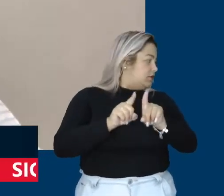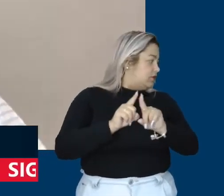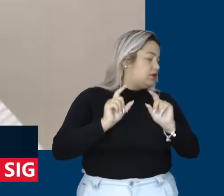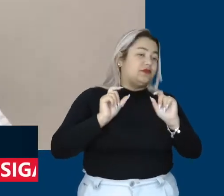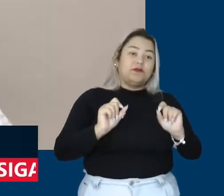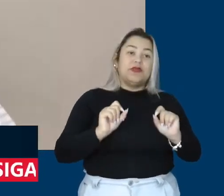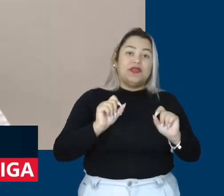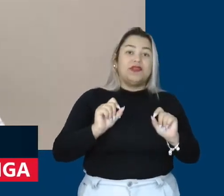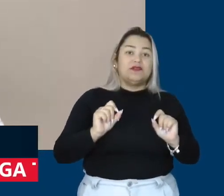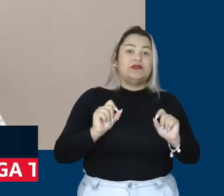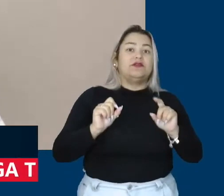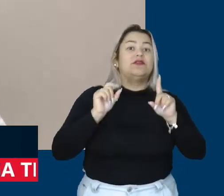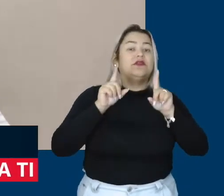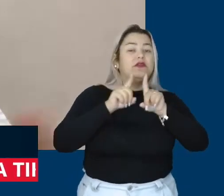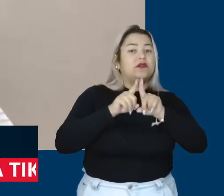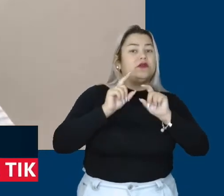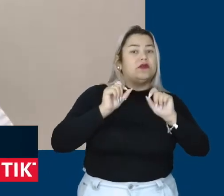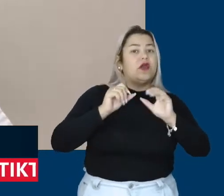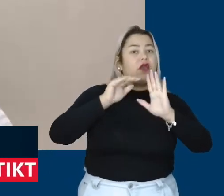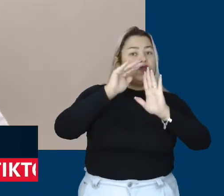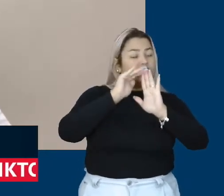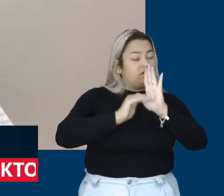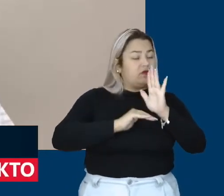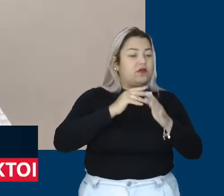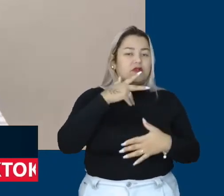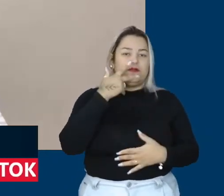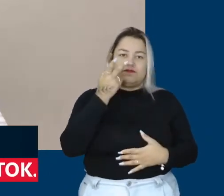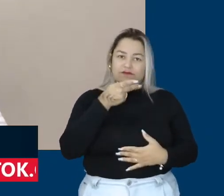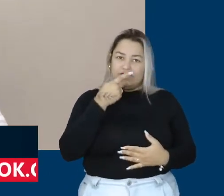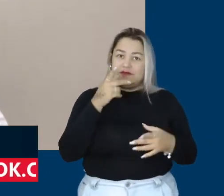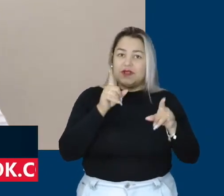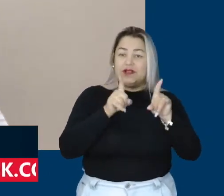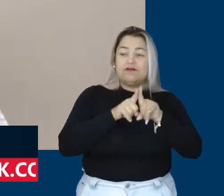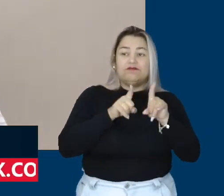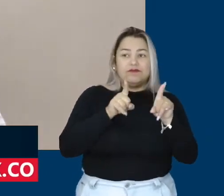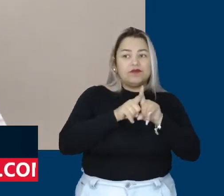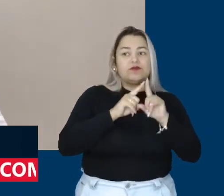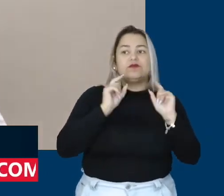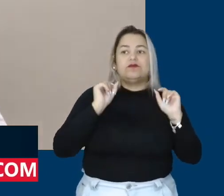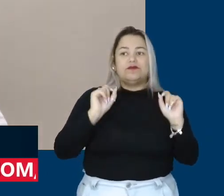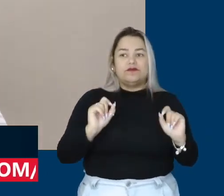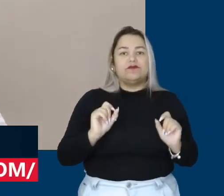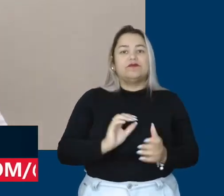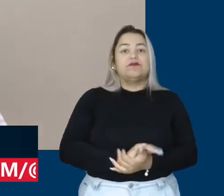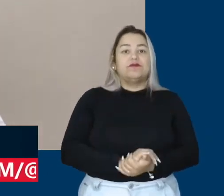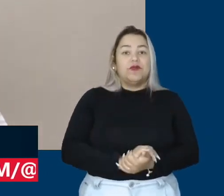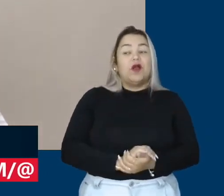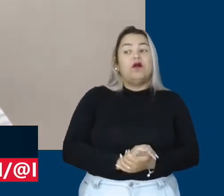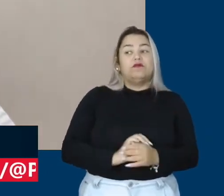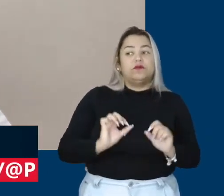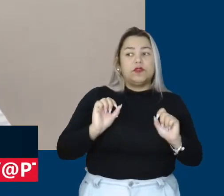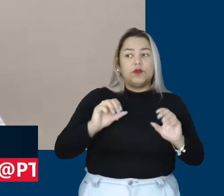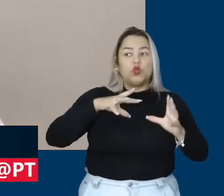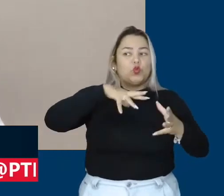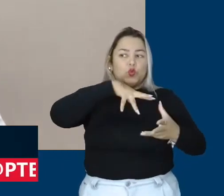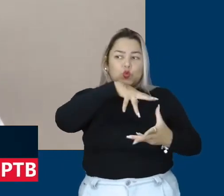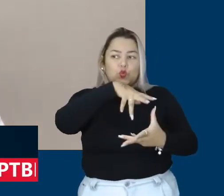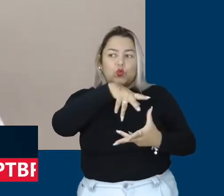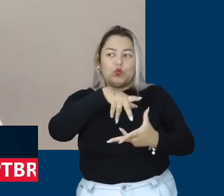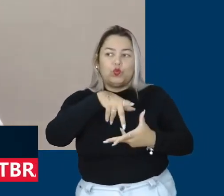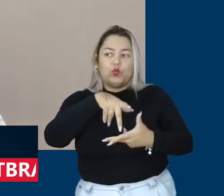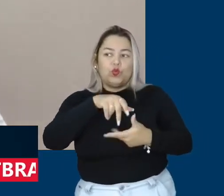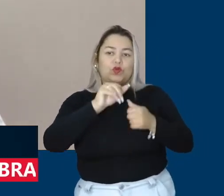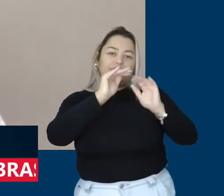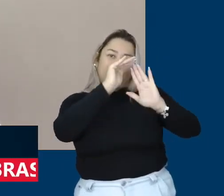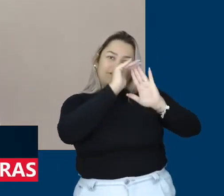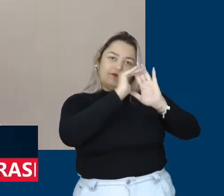Essa ideia de trazer a agenda, de falar sobre o meio ambiente é recente na questão do mundo, né? Na agenda do